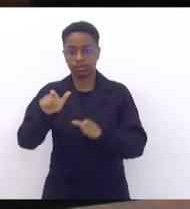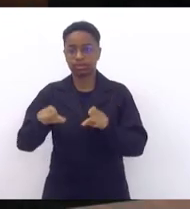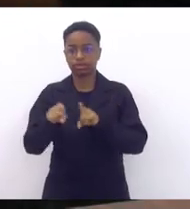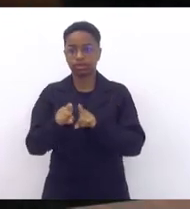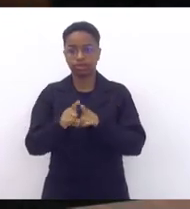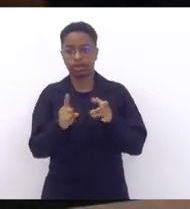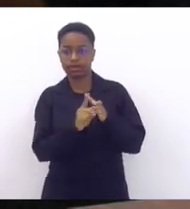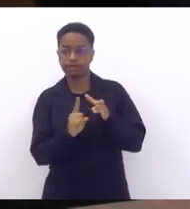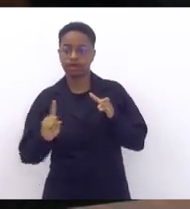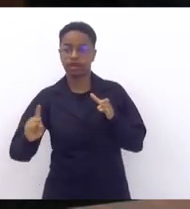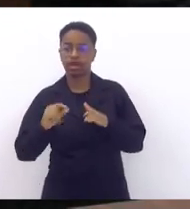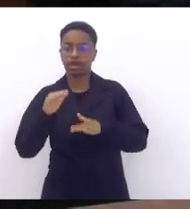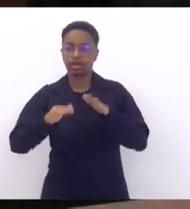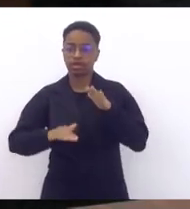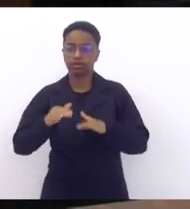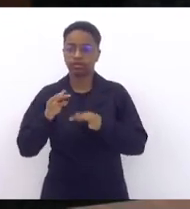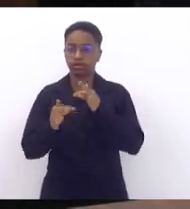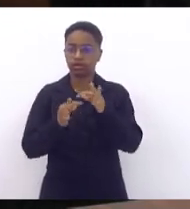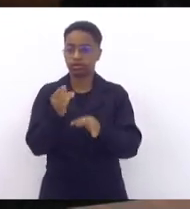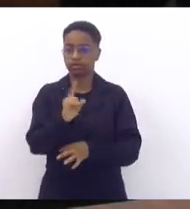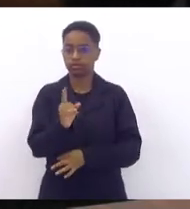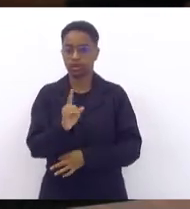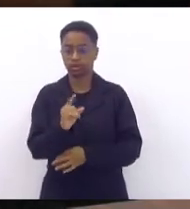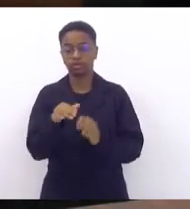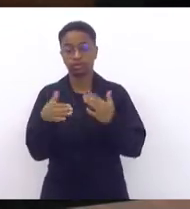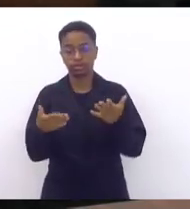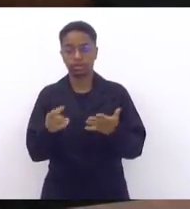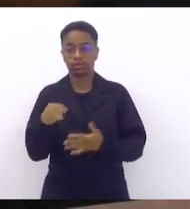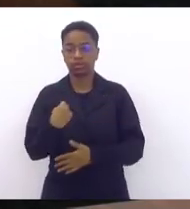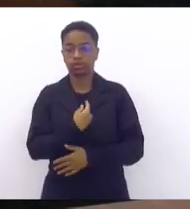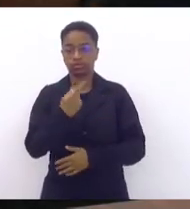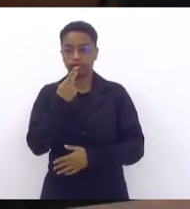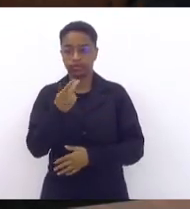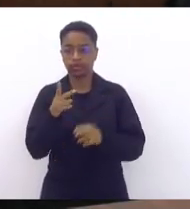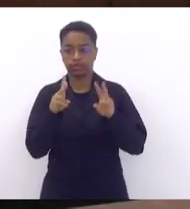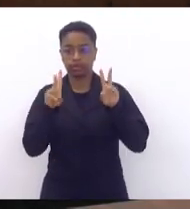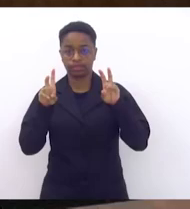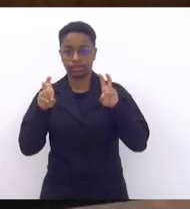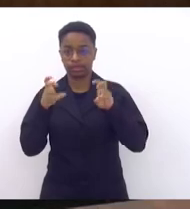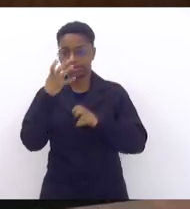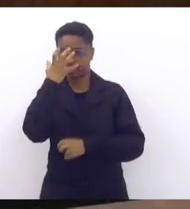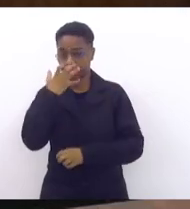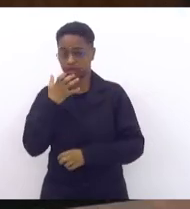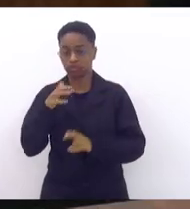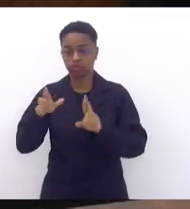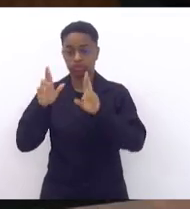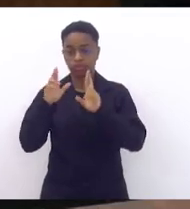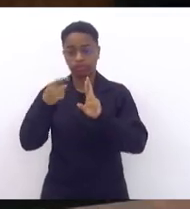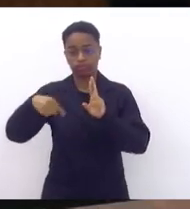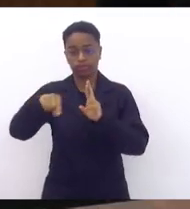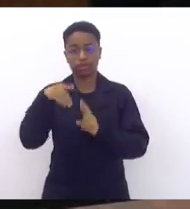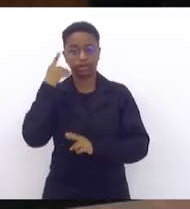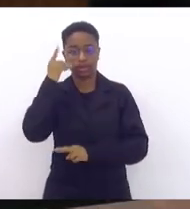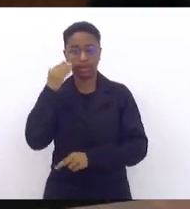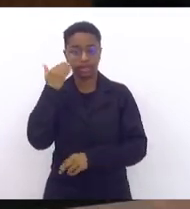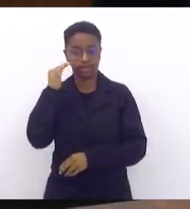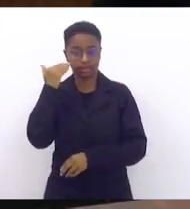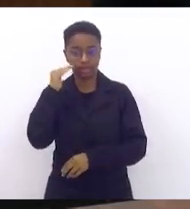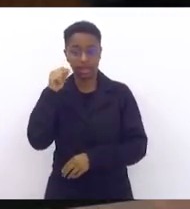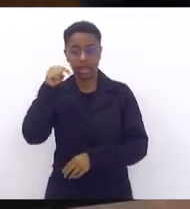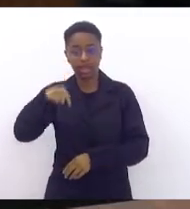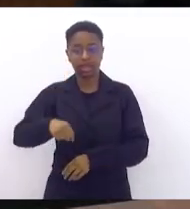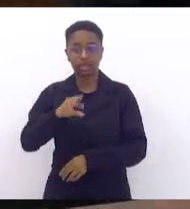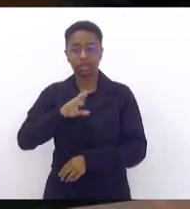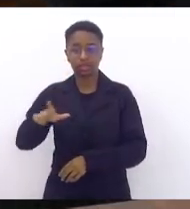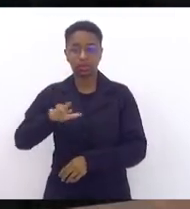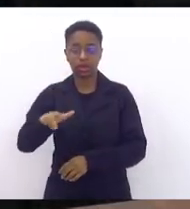dela, muitas vezes não trata. A gente está falando aqui de uma questão séria. Eu espero que os deputados compreendam que aqui não há